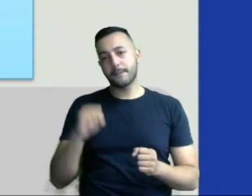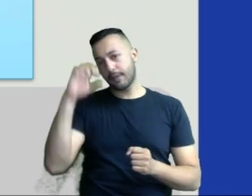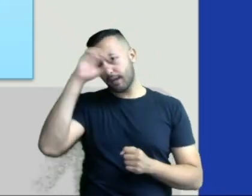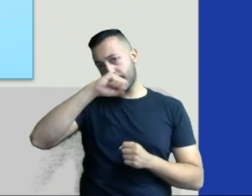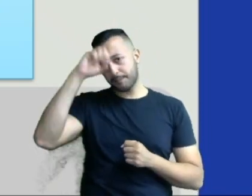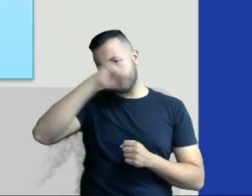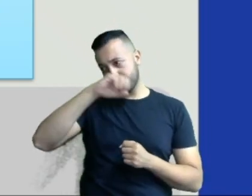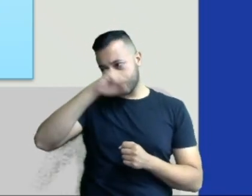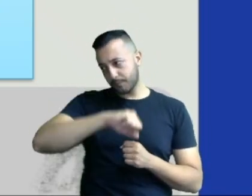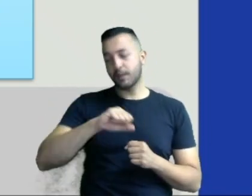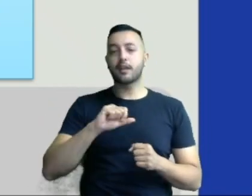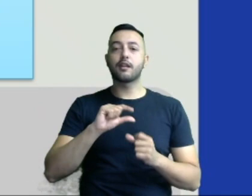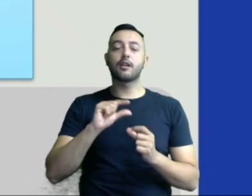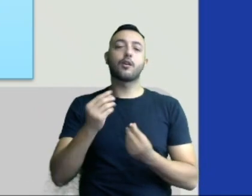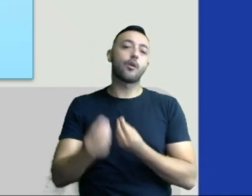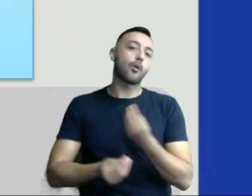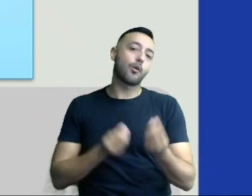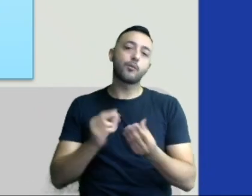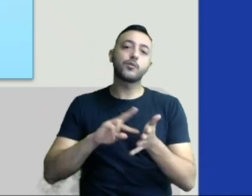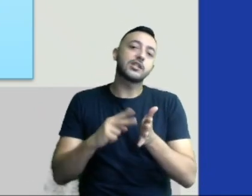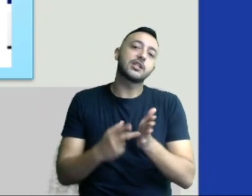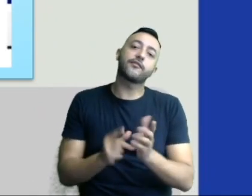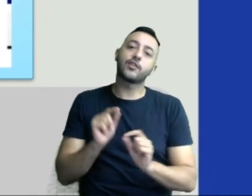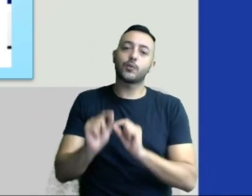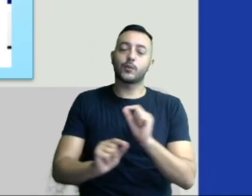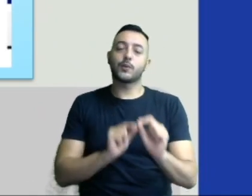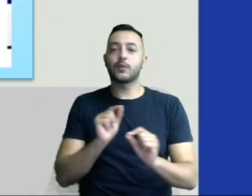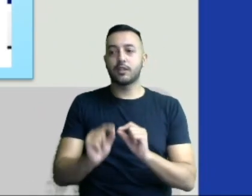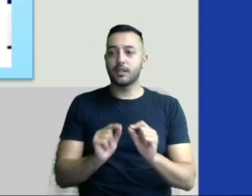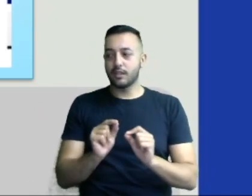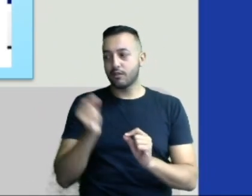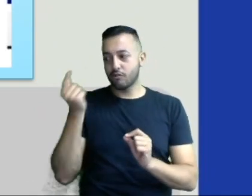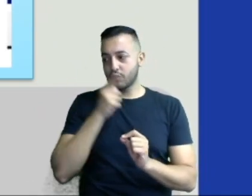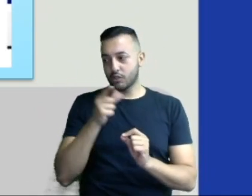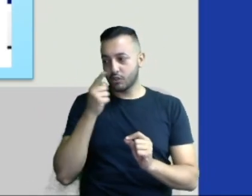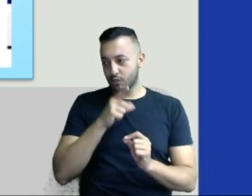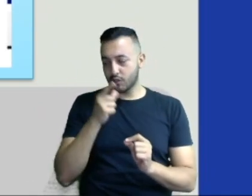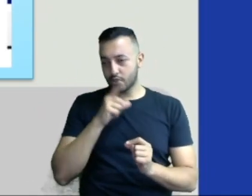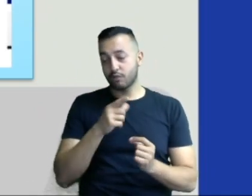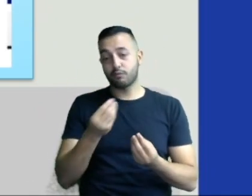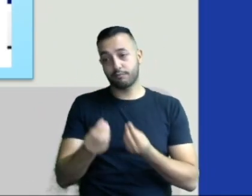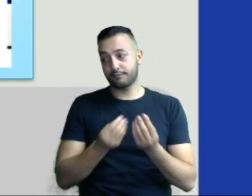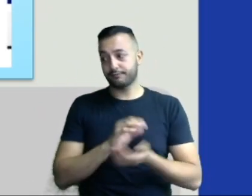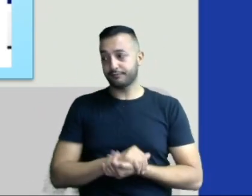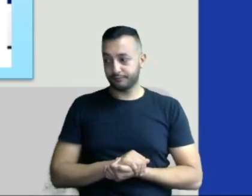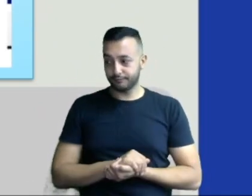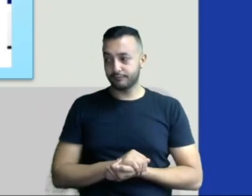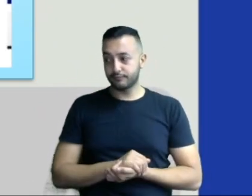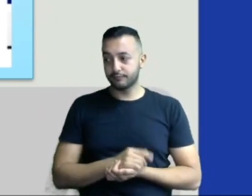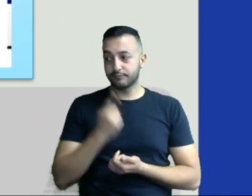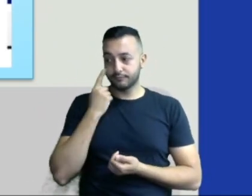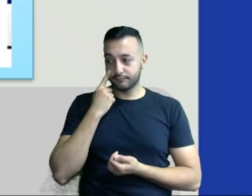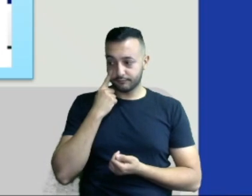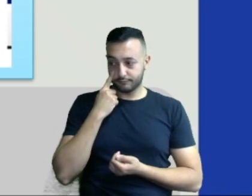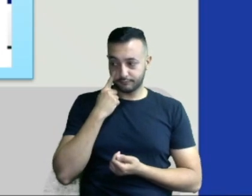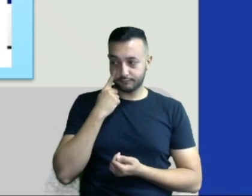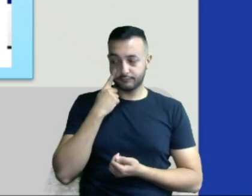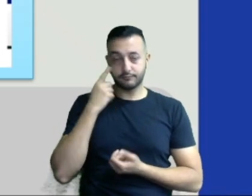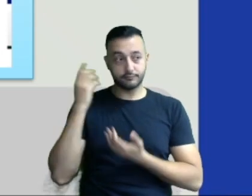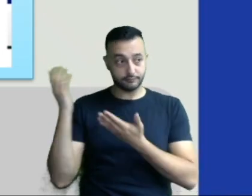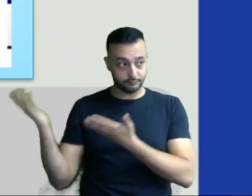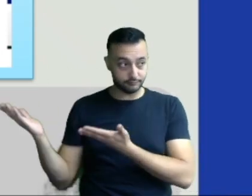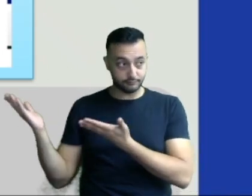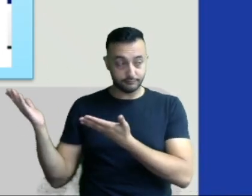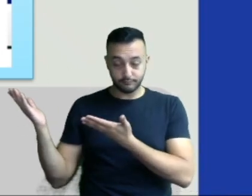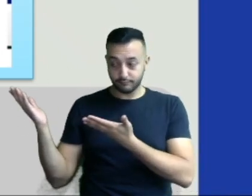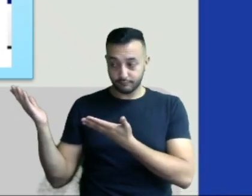aprender um pouquinho sobre o que é que significa, o que é esse tipo de gênero. Então, aqui, ó, observa que